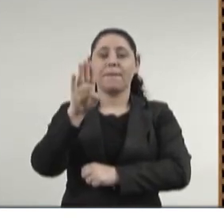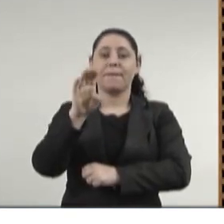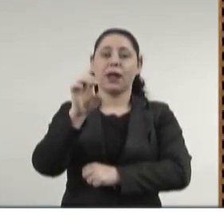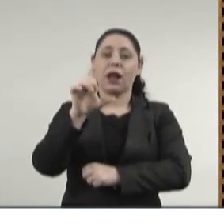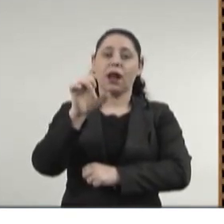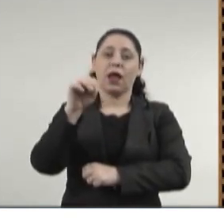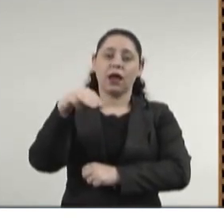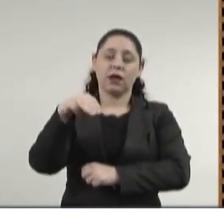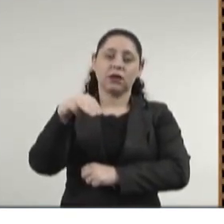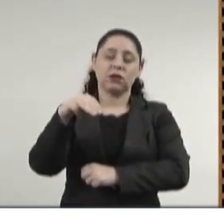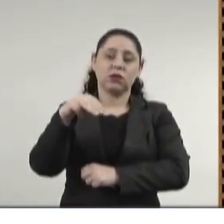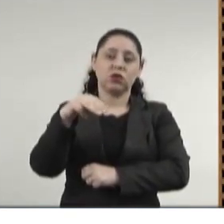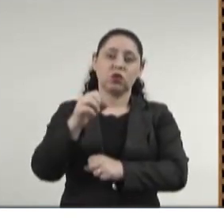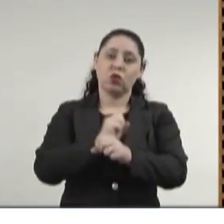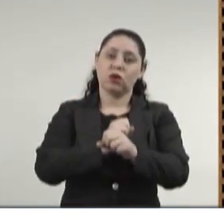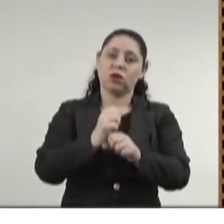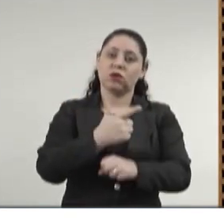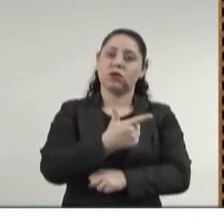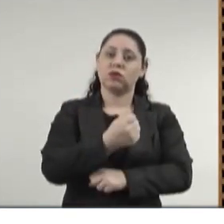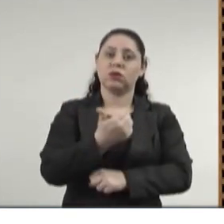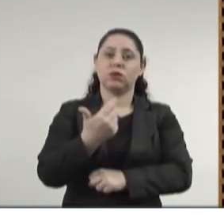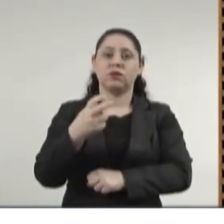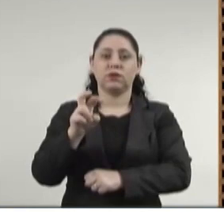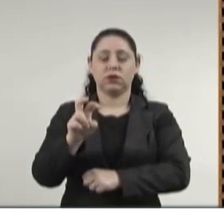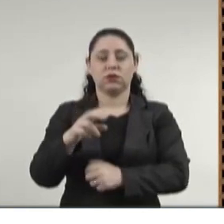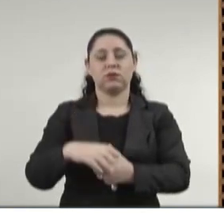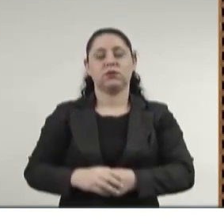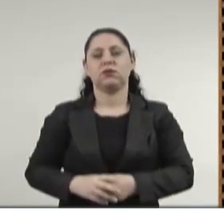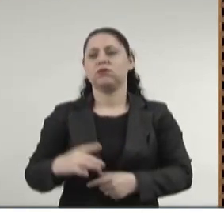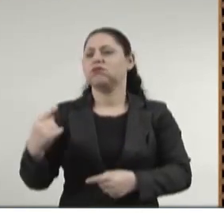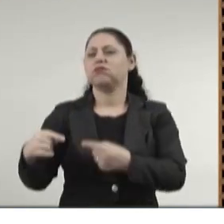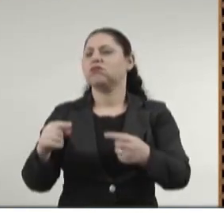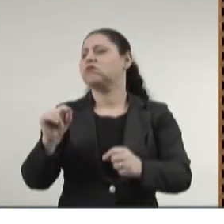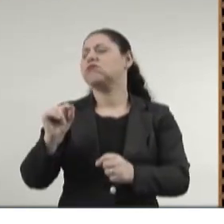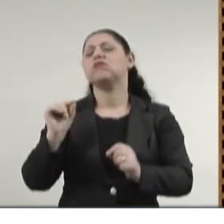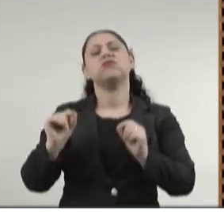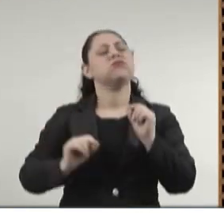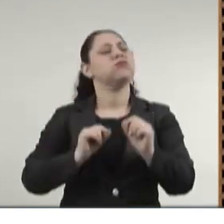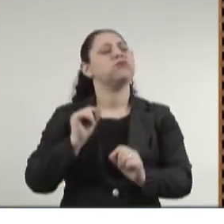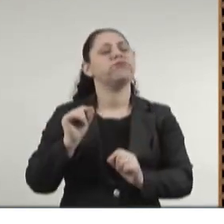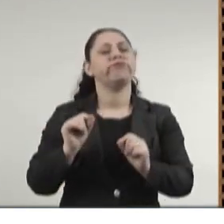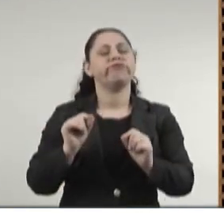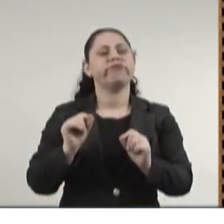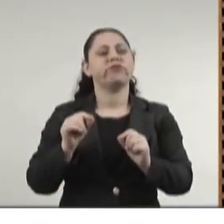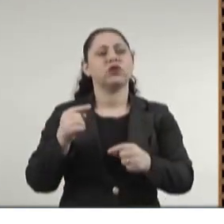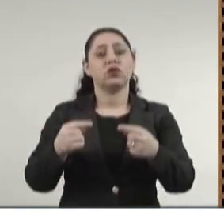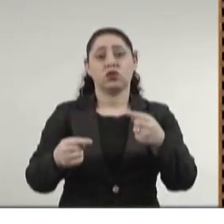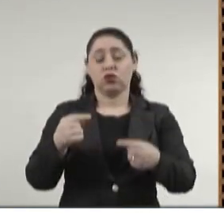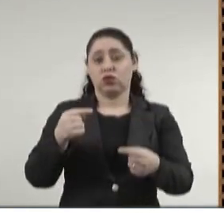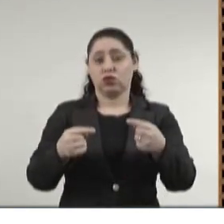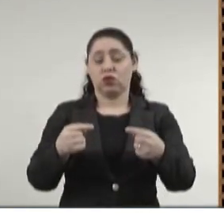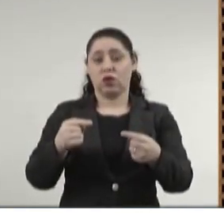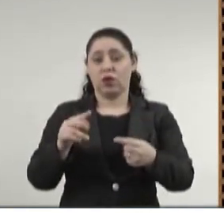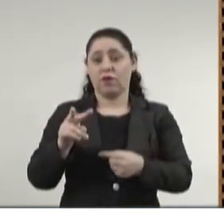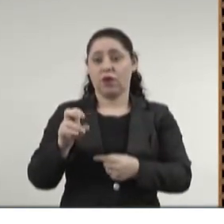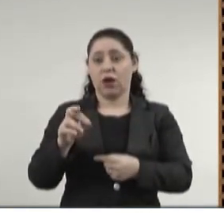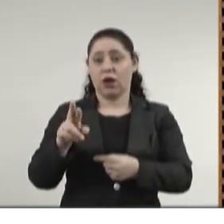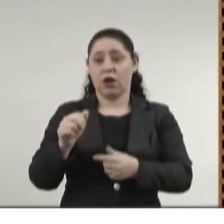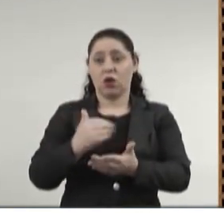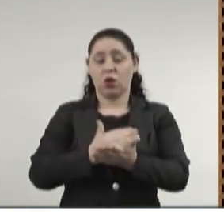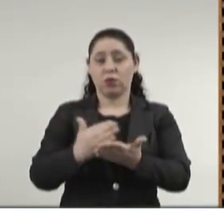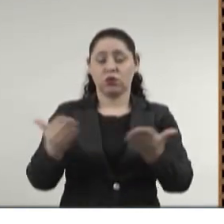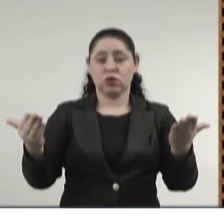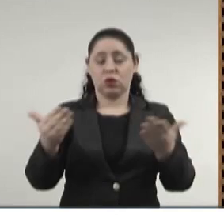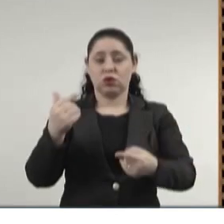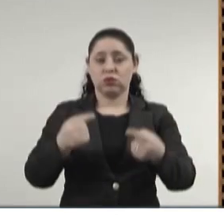vai ser em 2025. Então, o que nós discutimos aqui? Que agora que está